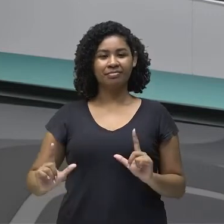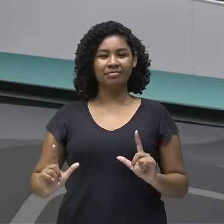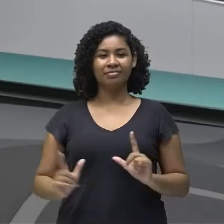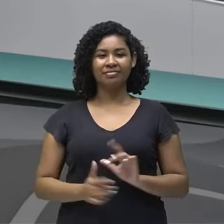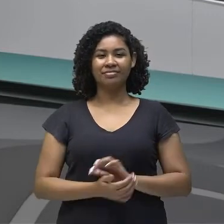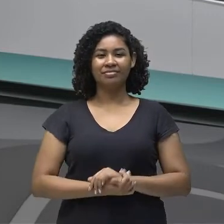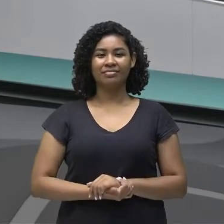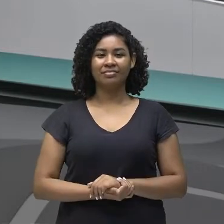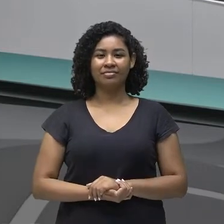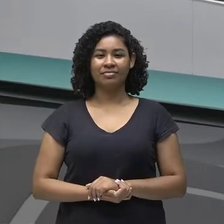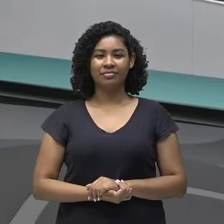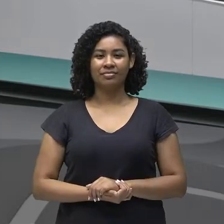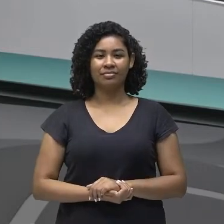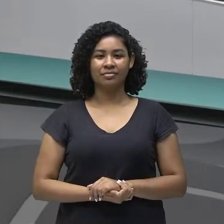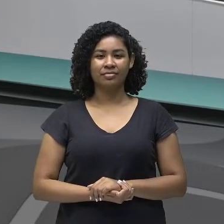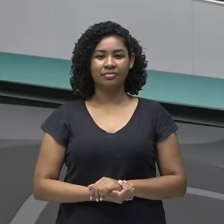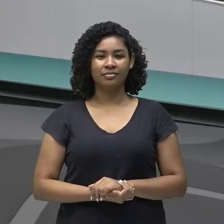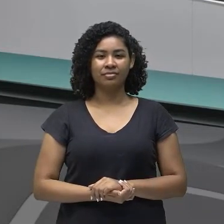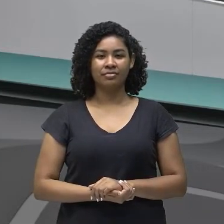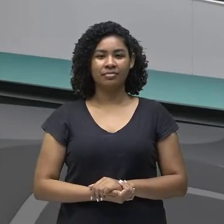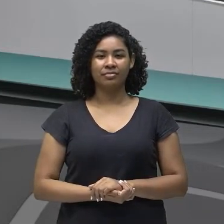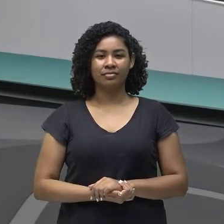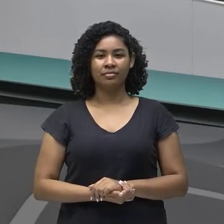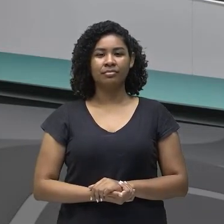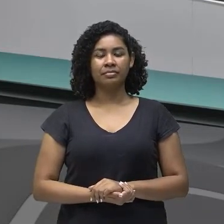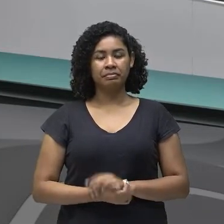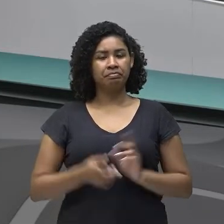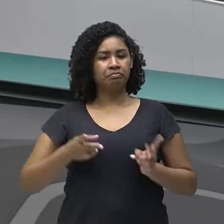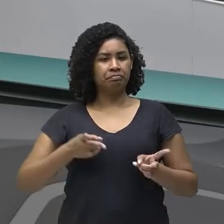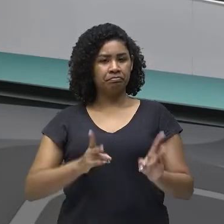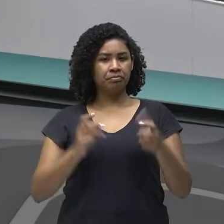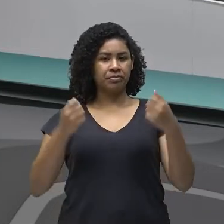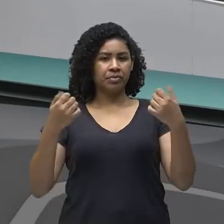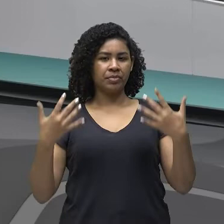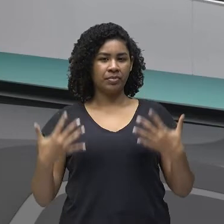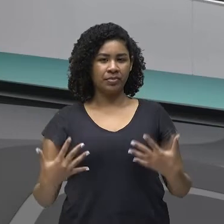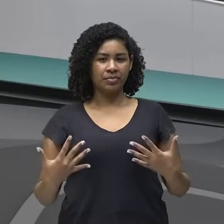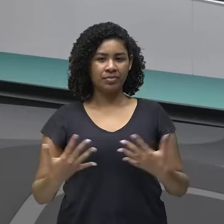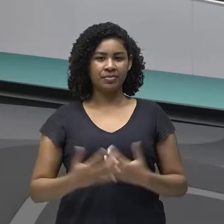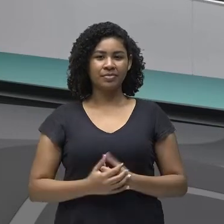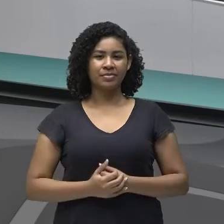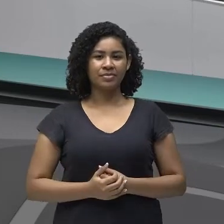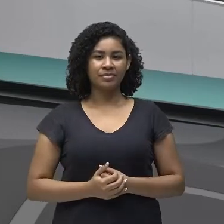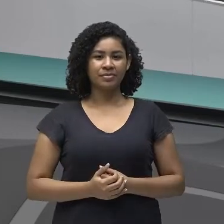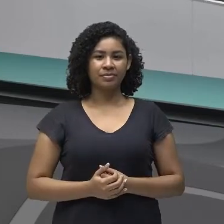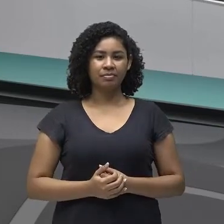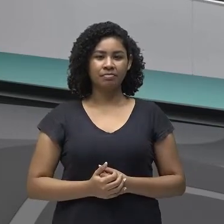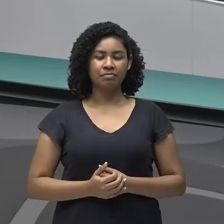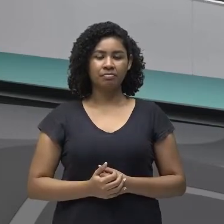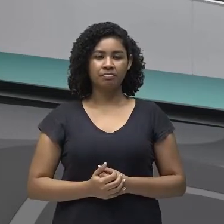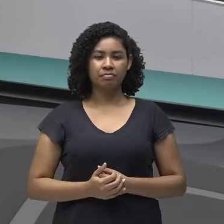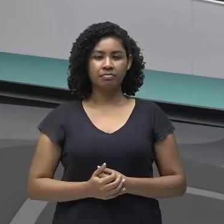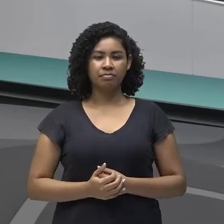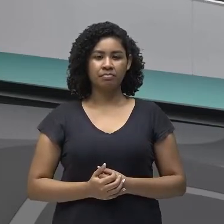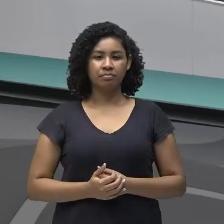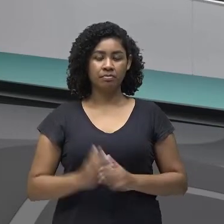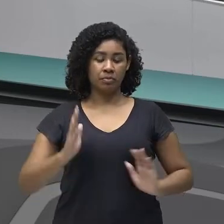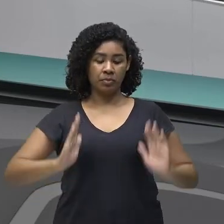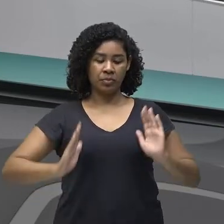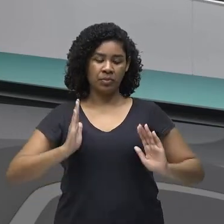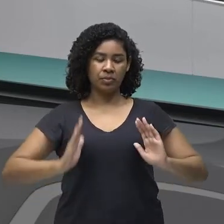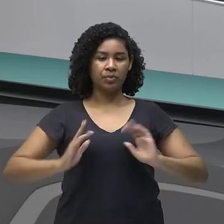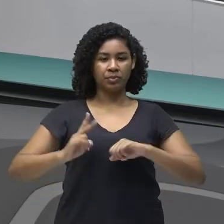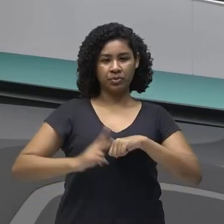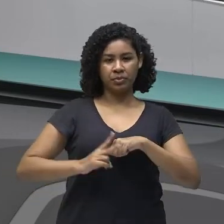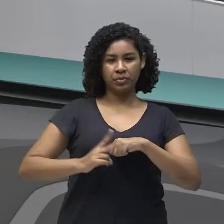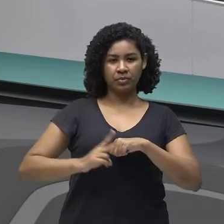olhada. Bem, nós vamos continuar falando um pouquinho mais, não é? Sobre esse tempo verbal. Eu já expliquei para vocês